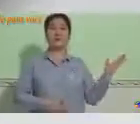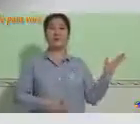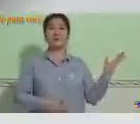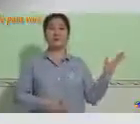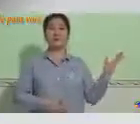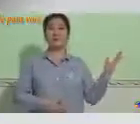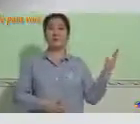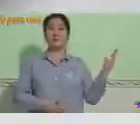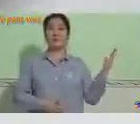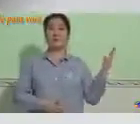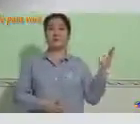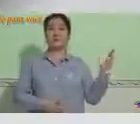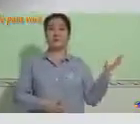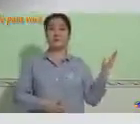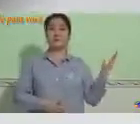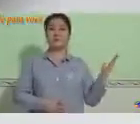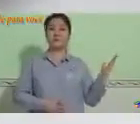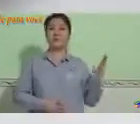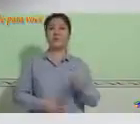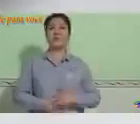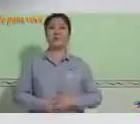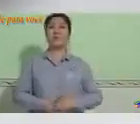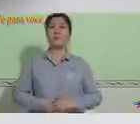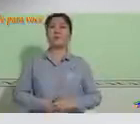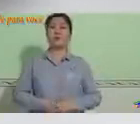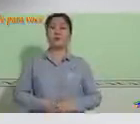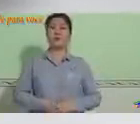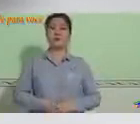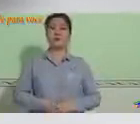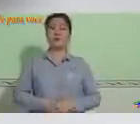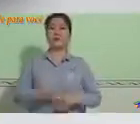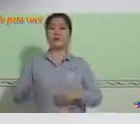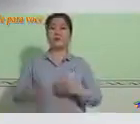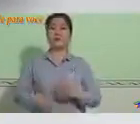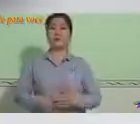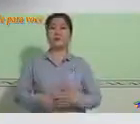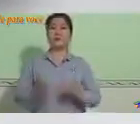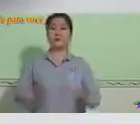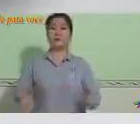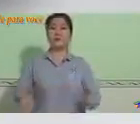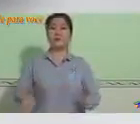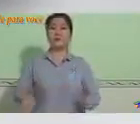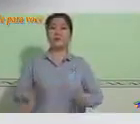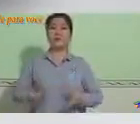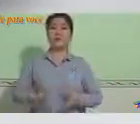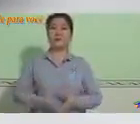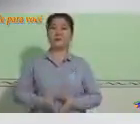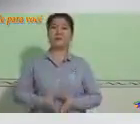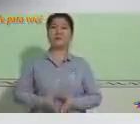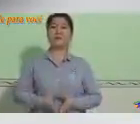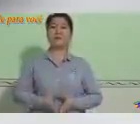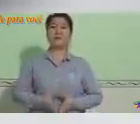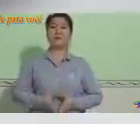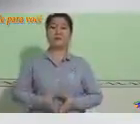No quinto dia, deve ser D S C A R T A R 200 da maçã mãe inicial e alimentar N O V A